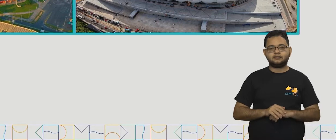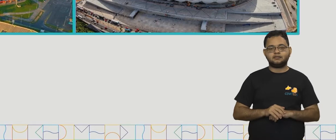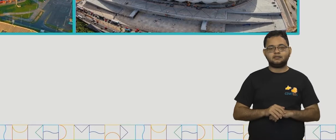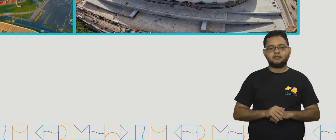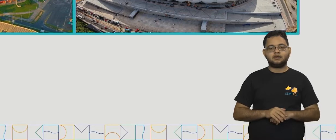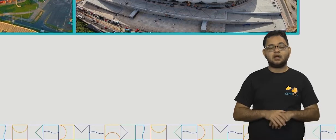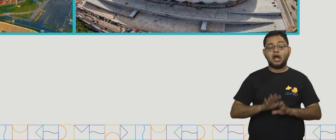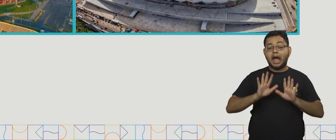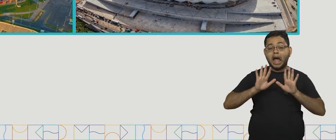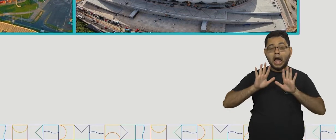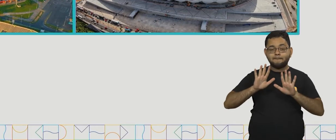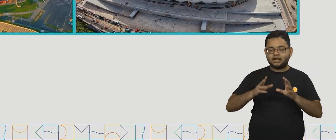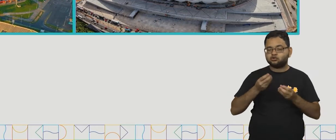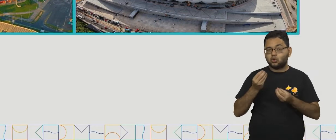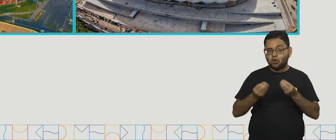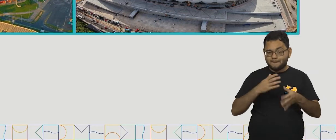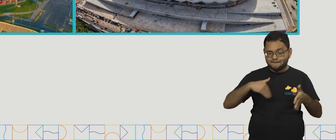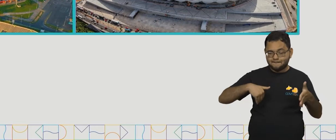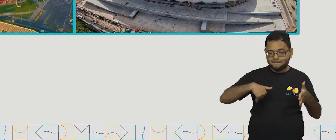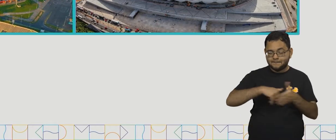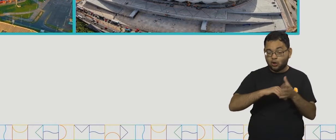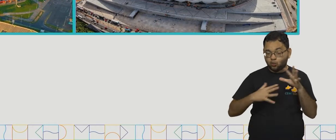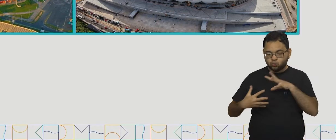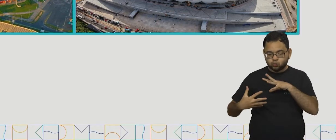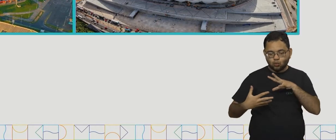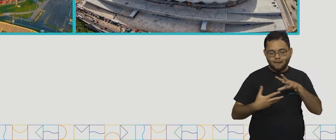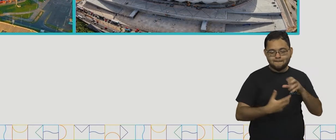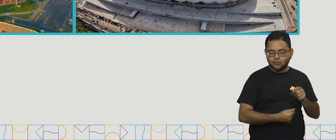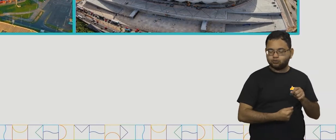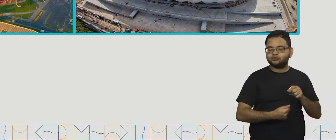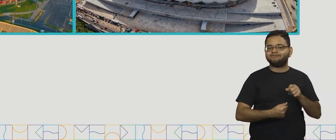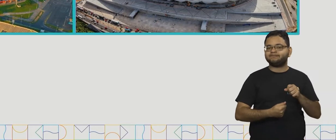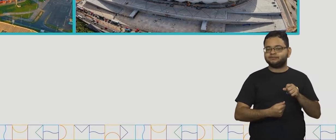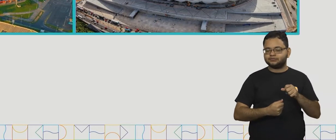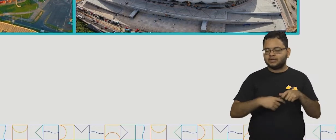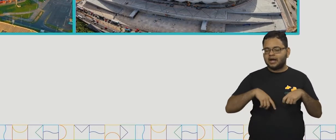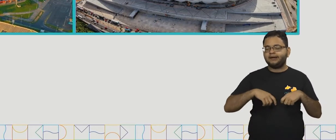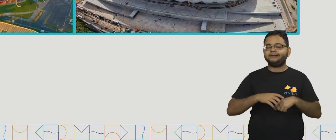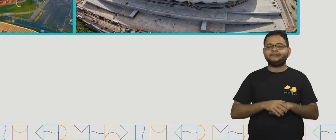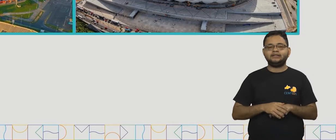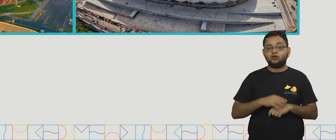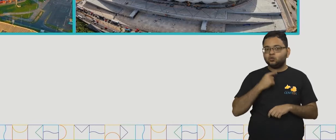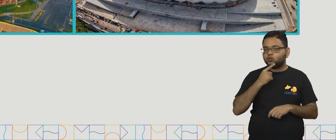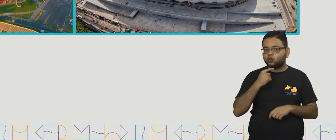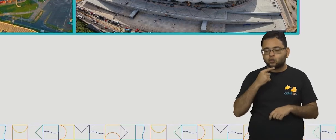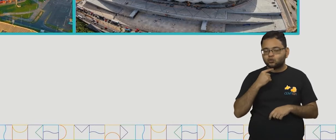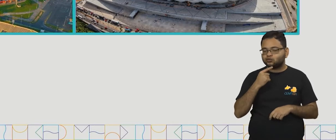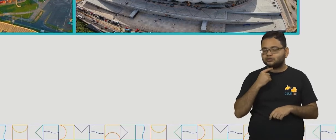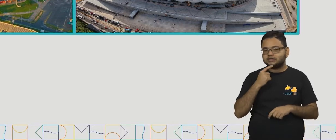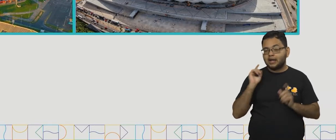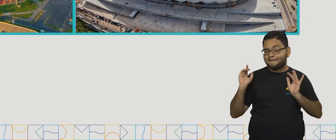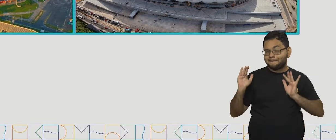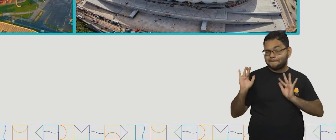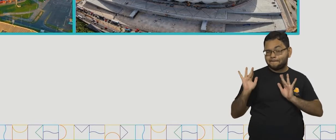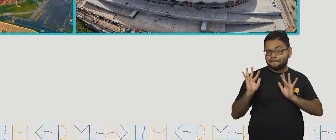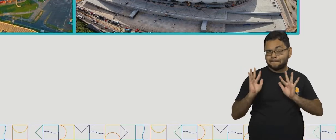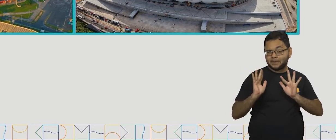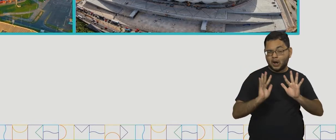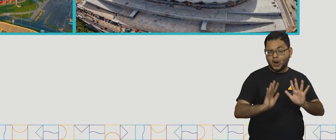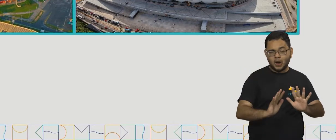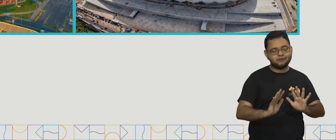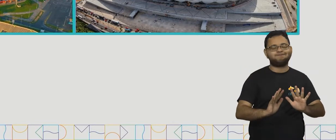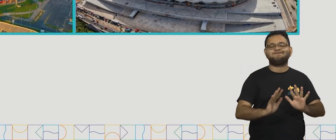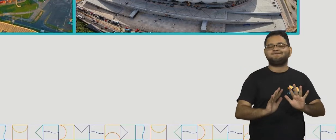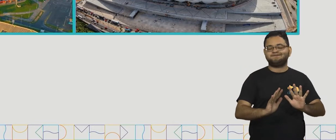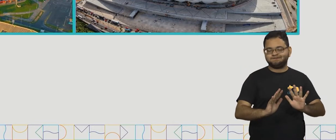à proporção mundial do evento, o estádio não tinha capacidade suficiente para a quantidade de pessoas que viriam